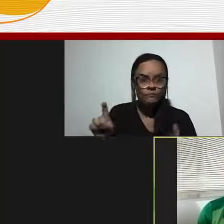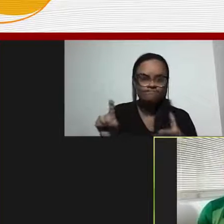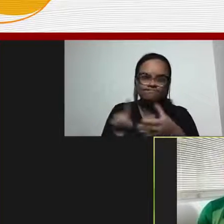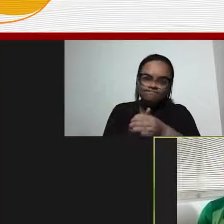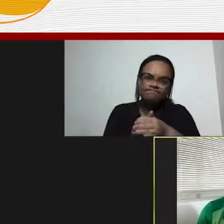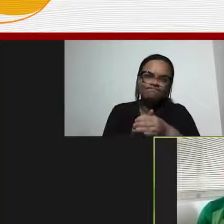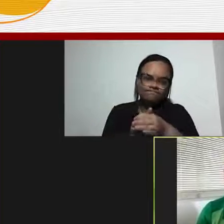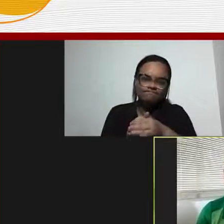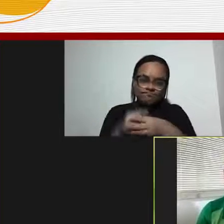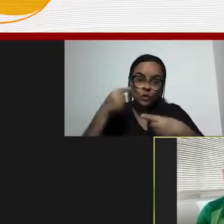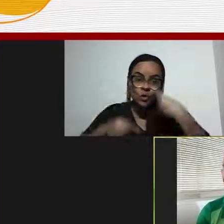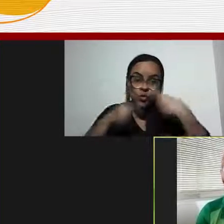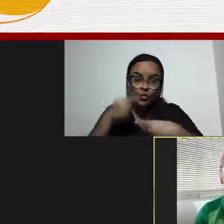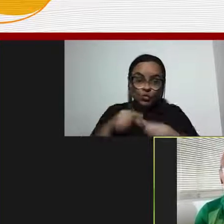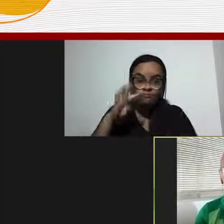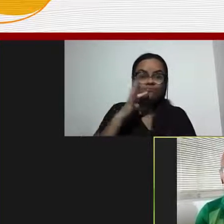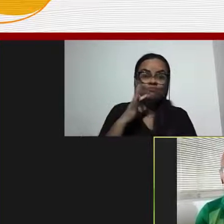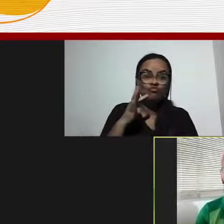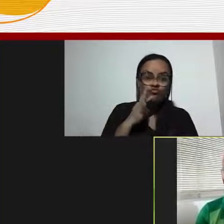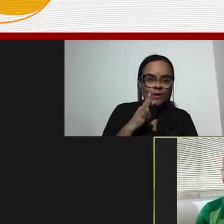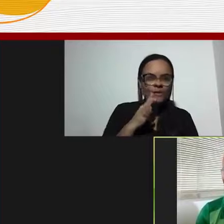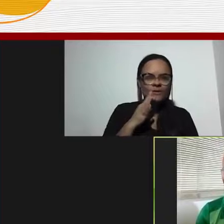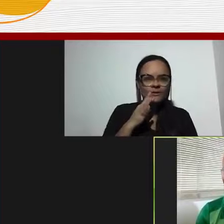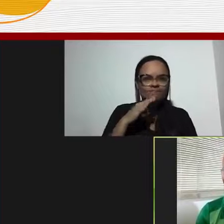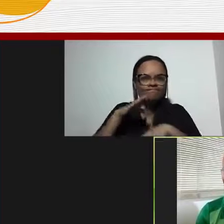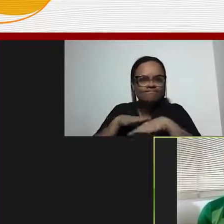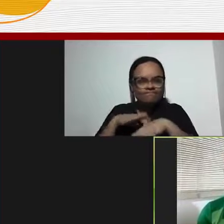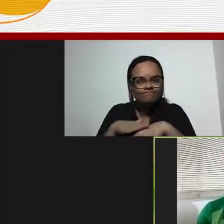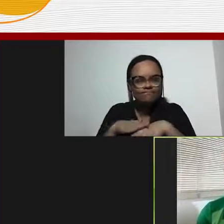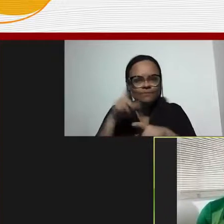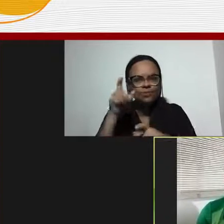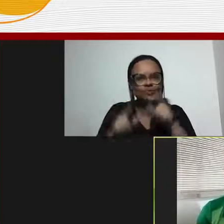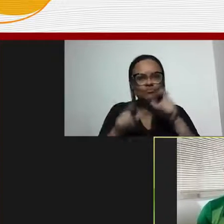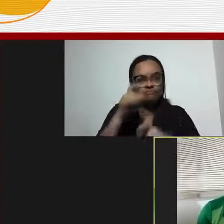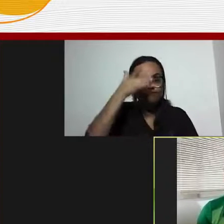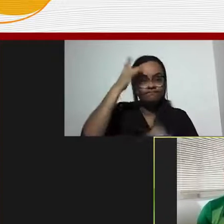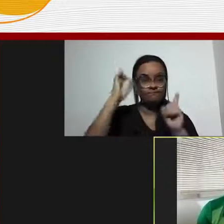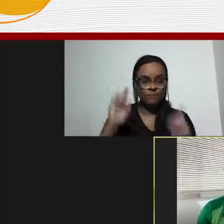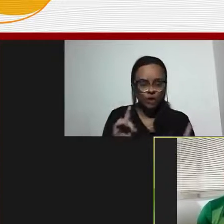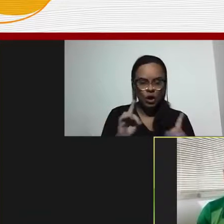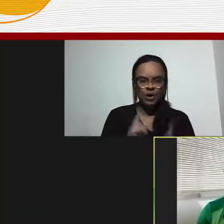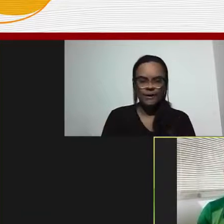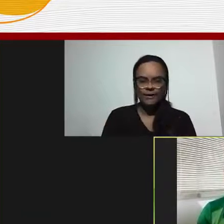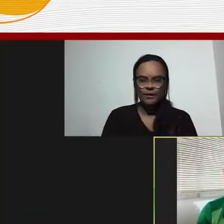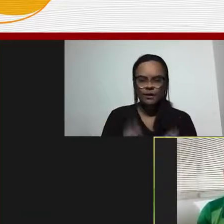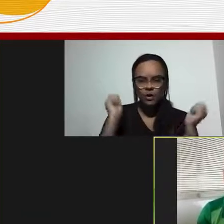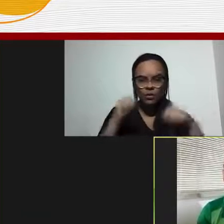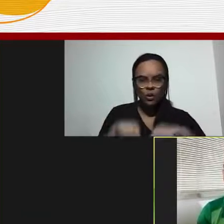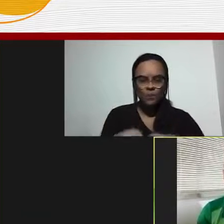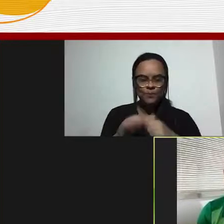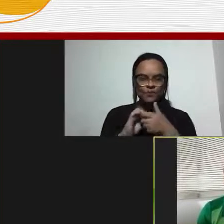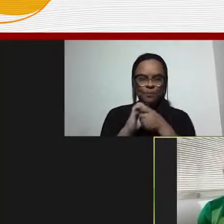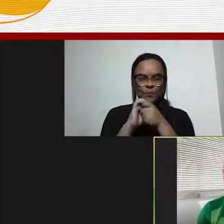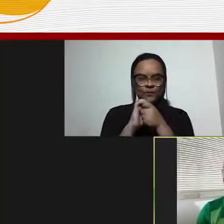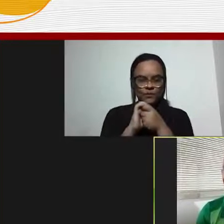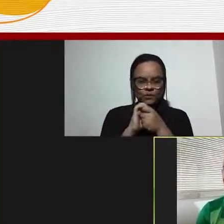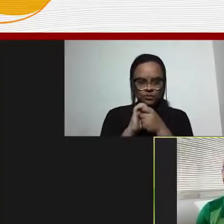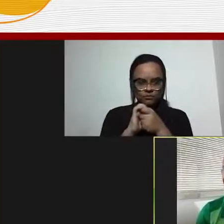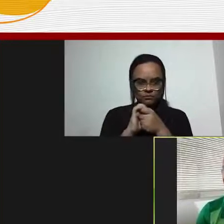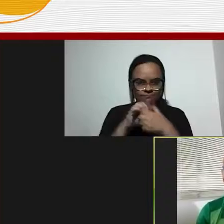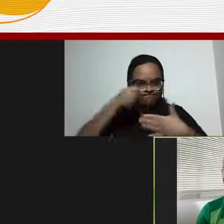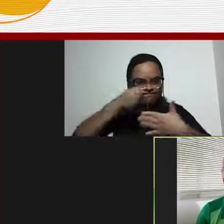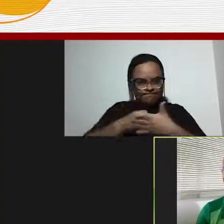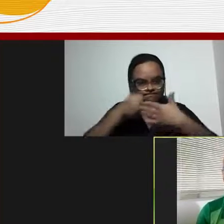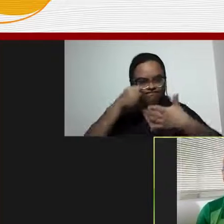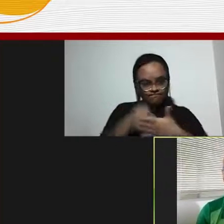área que conheça realmente a nossa realidade de pessoas com deficiência, as nossas necessidades para estar lá dentro, lutando e